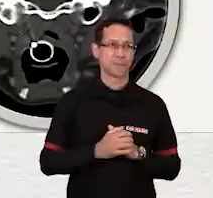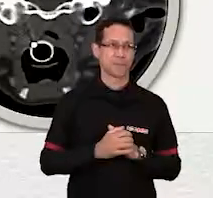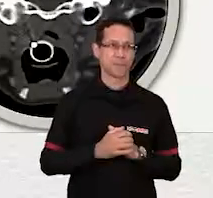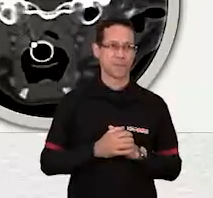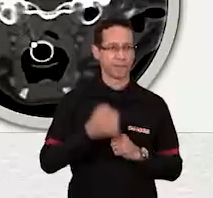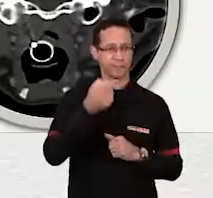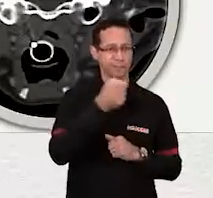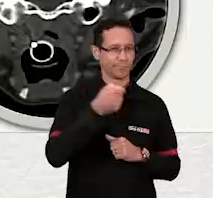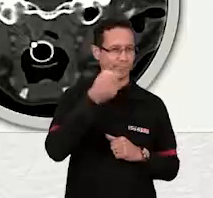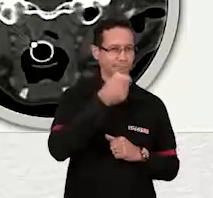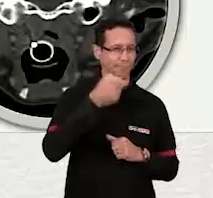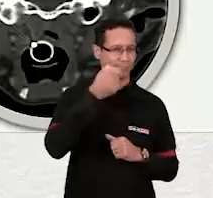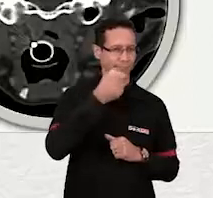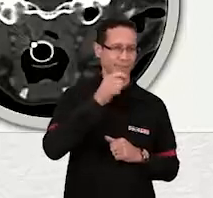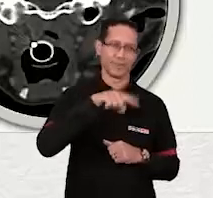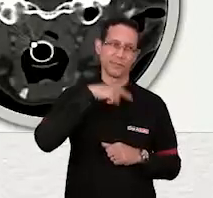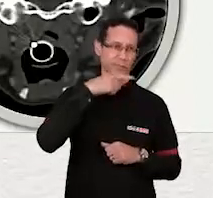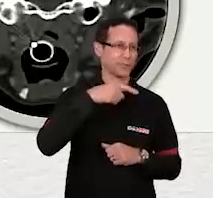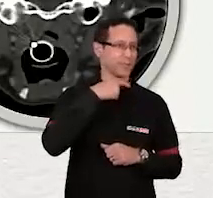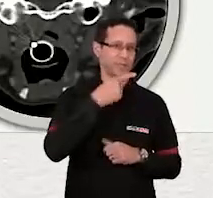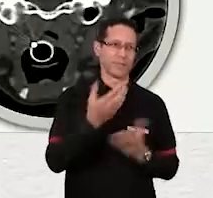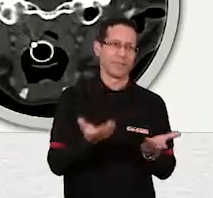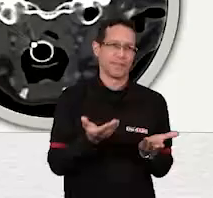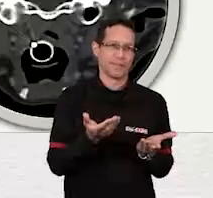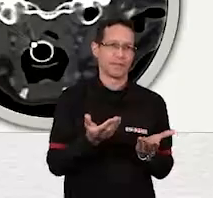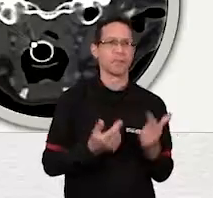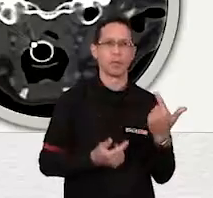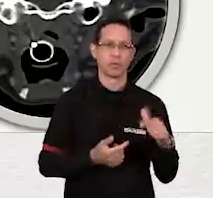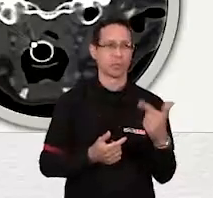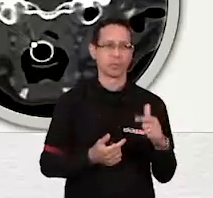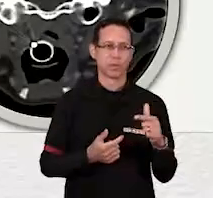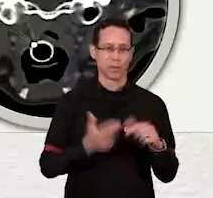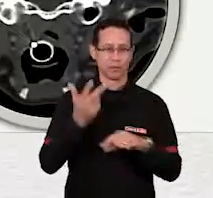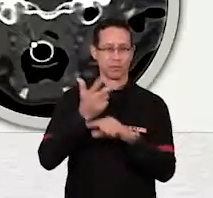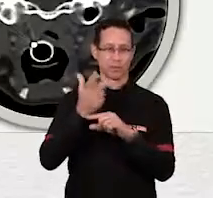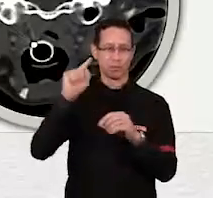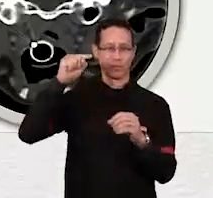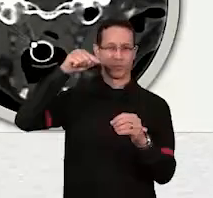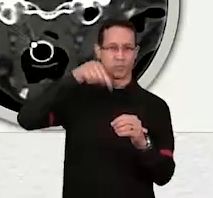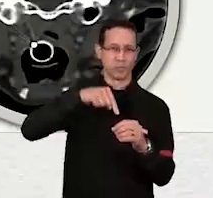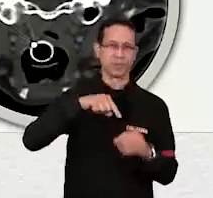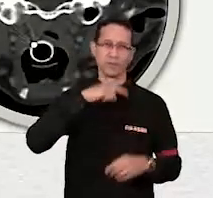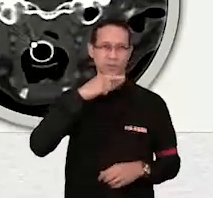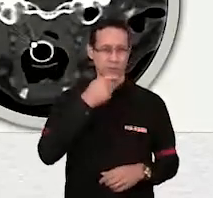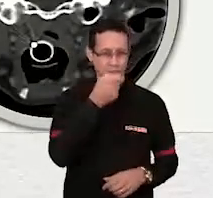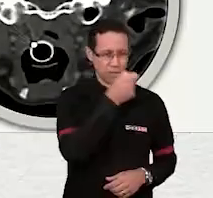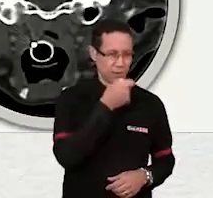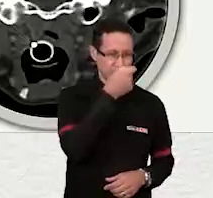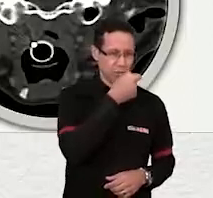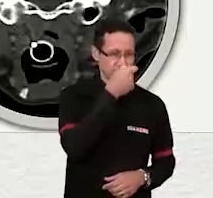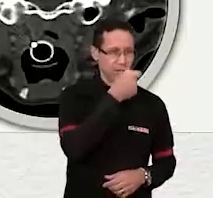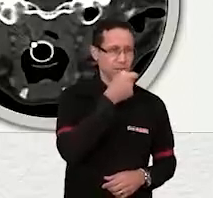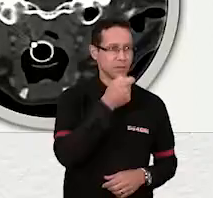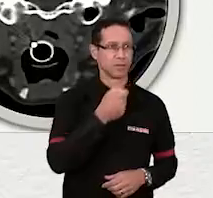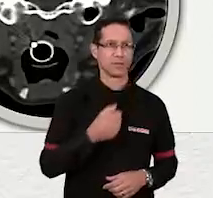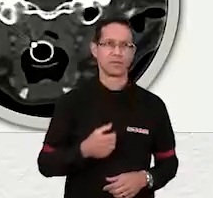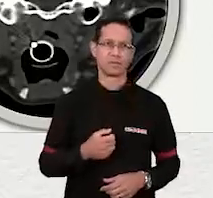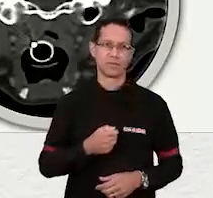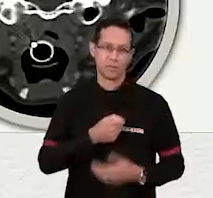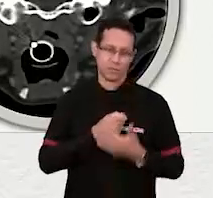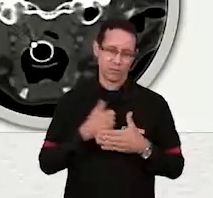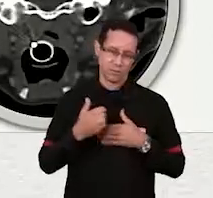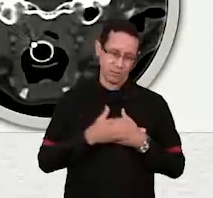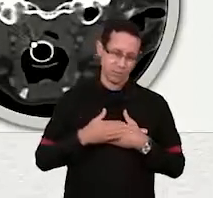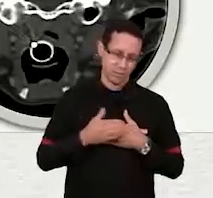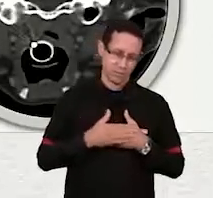né, muitas vezes a gente dá curso, os alunos perguntam, eu não tenho um otoendoscópio, o que eu posso fazer com o otoscópio? Você pode abraçar ele,